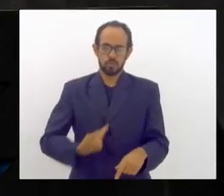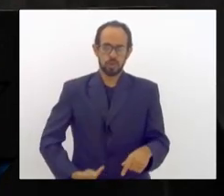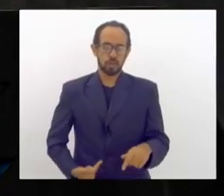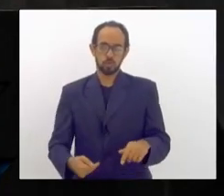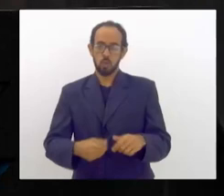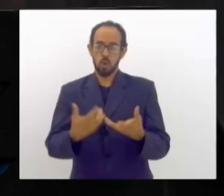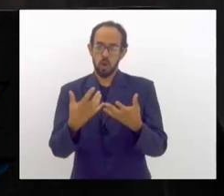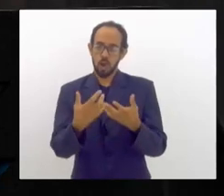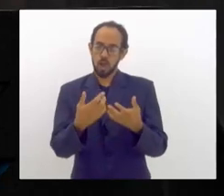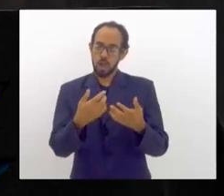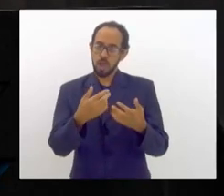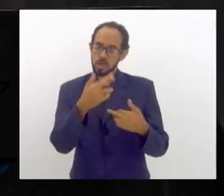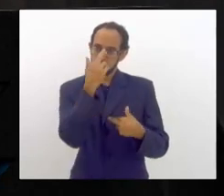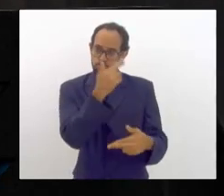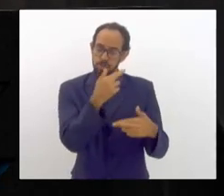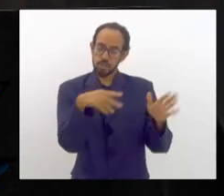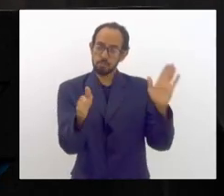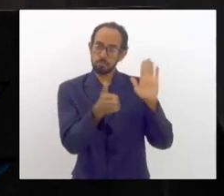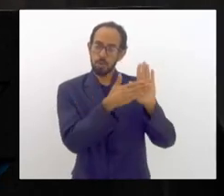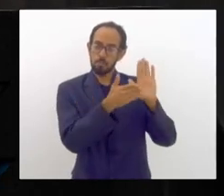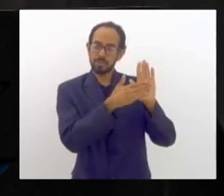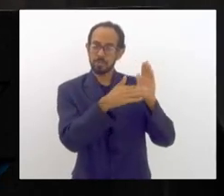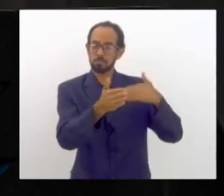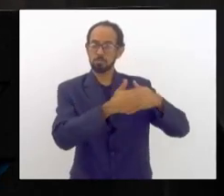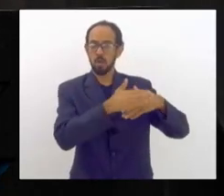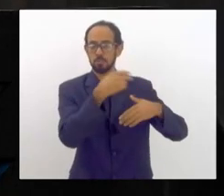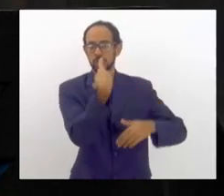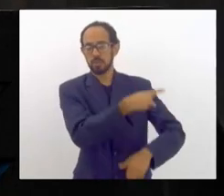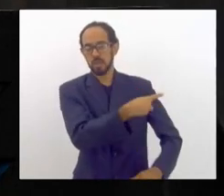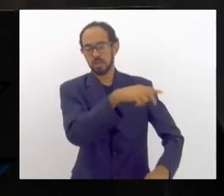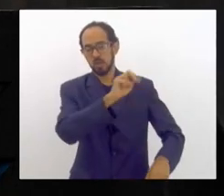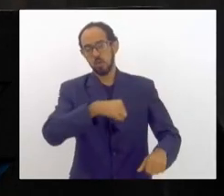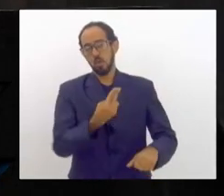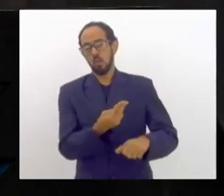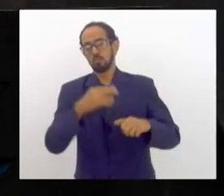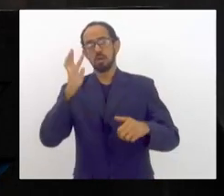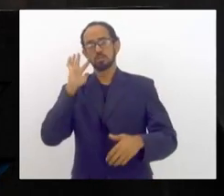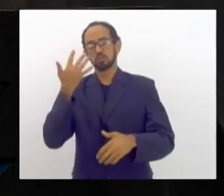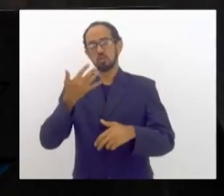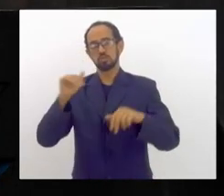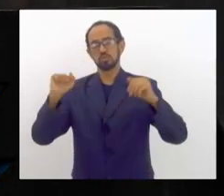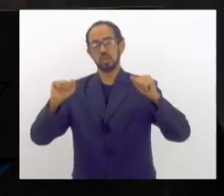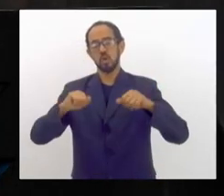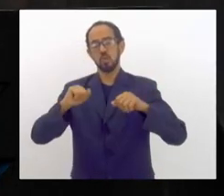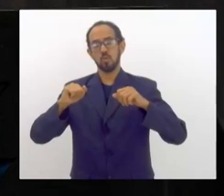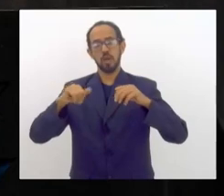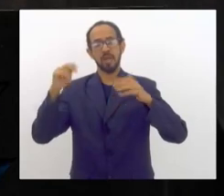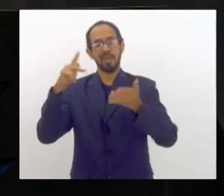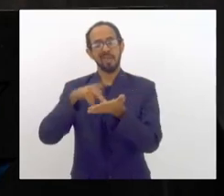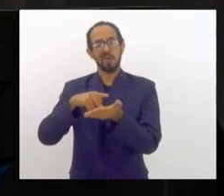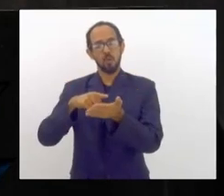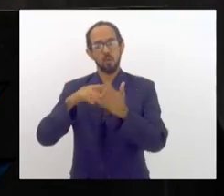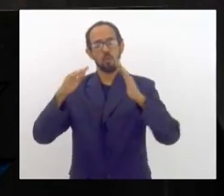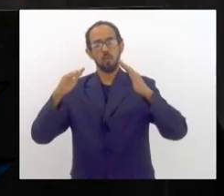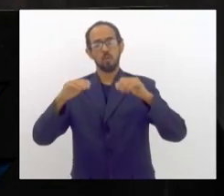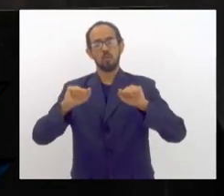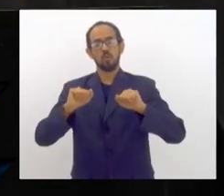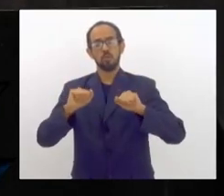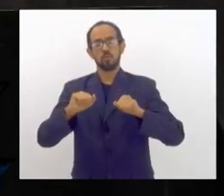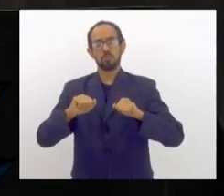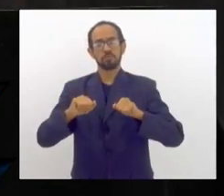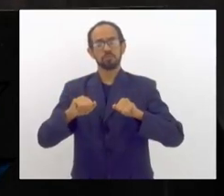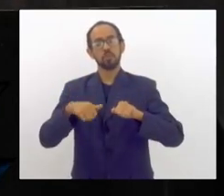promessa, seja para uma solução habitacional real que envolva a prefeitura, governo do Estado e governo federal, ou seja, para